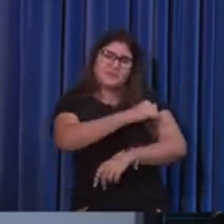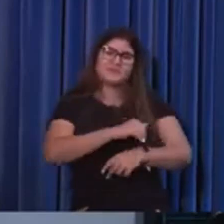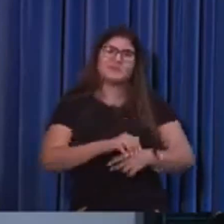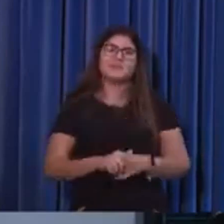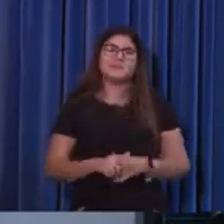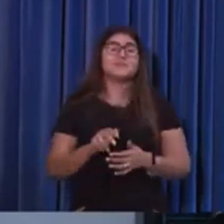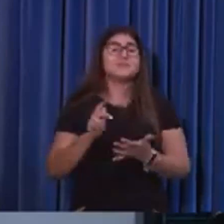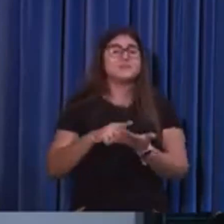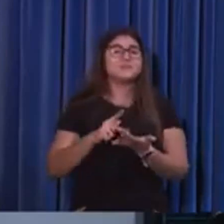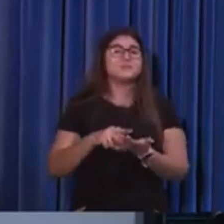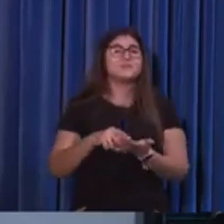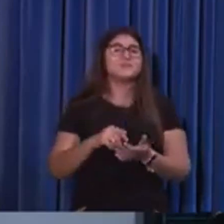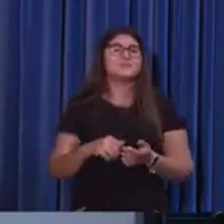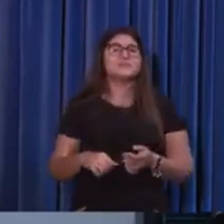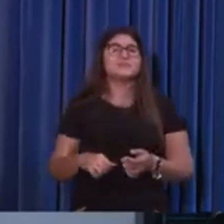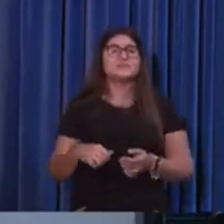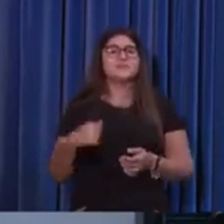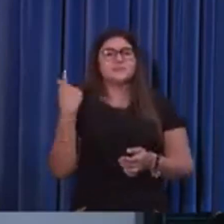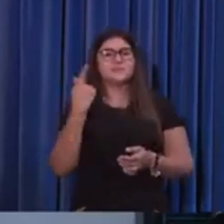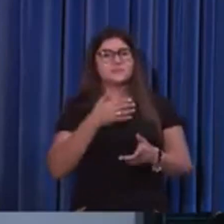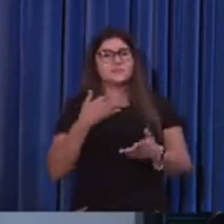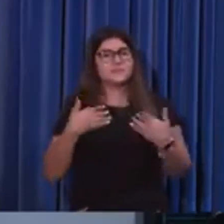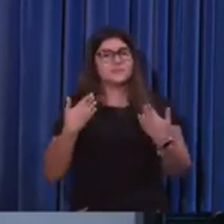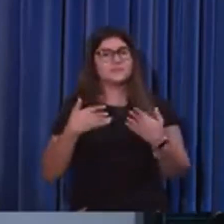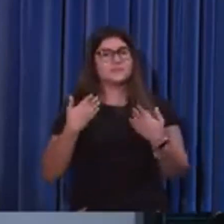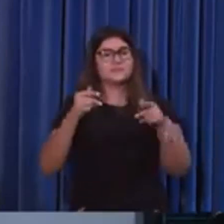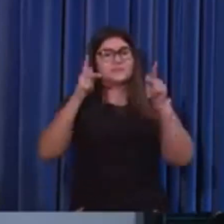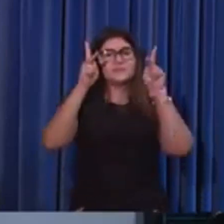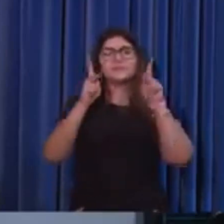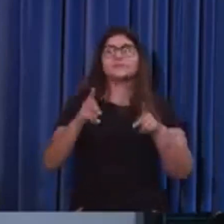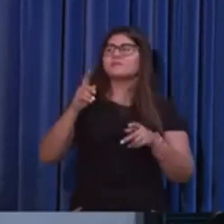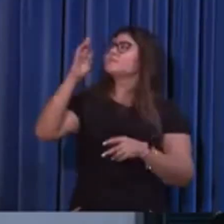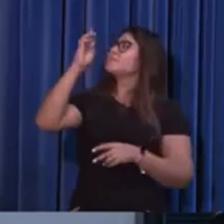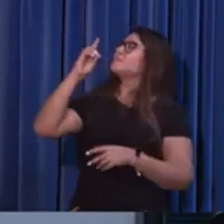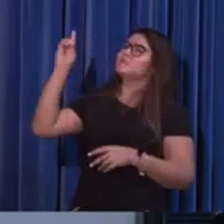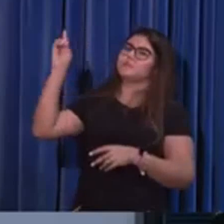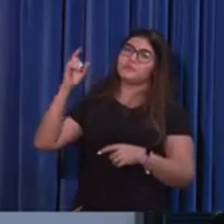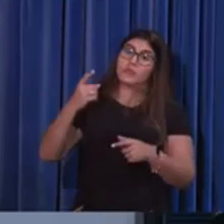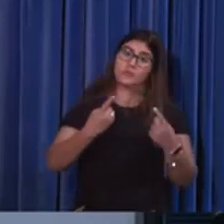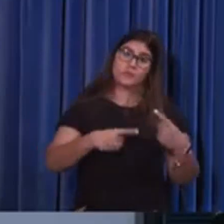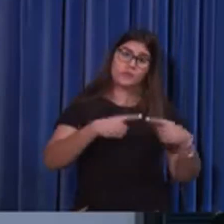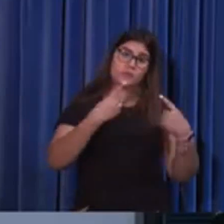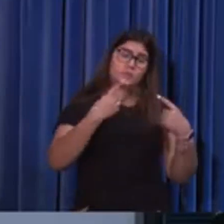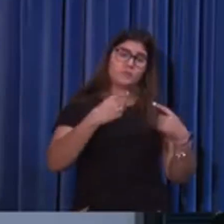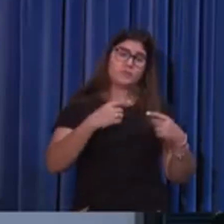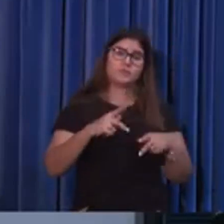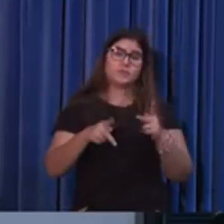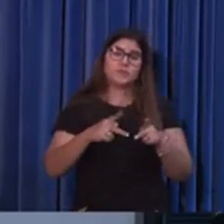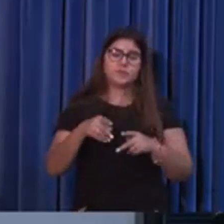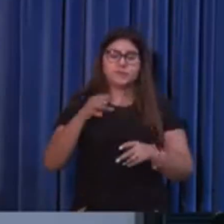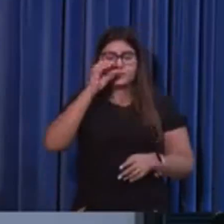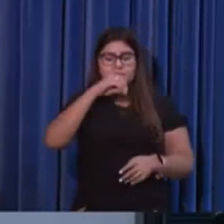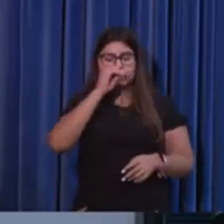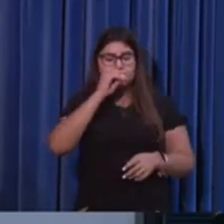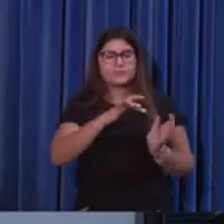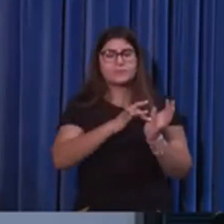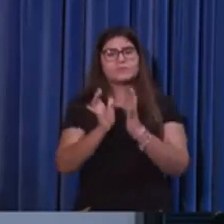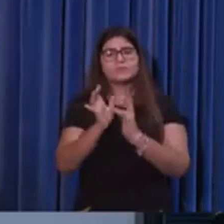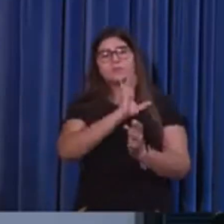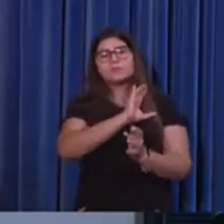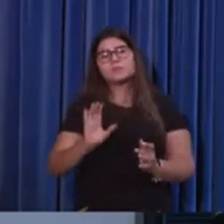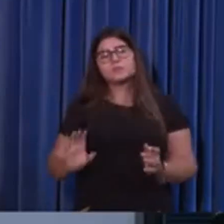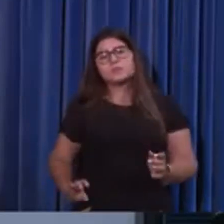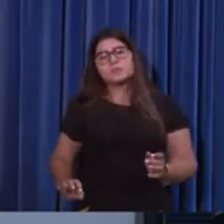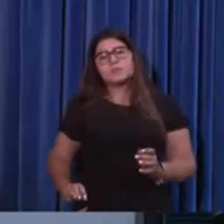é verdade, nós vamos nos alegrar diante de Deus. Ao contrário daqueles que rejeitaram a Jesus Cristo, eles terão